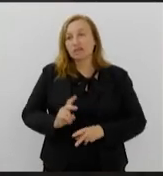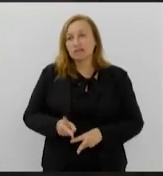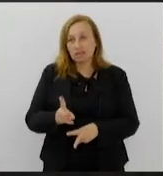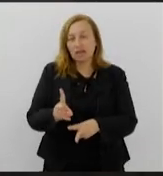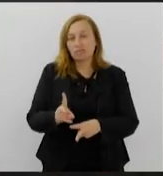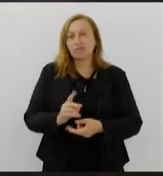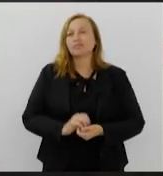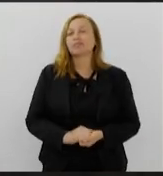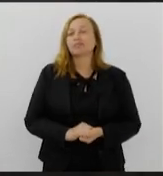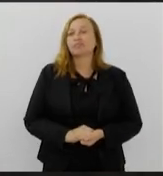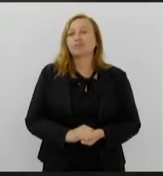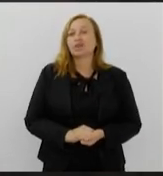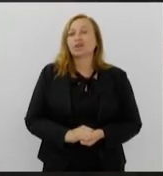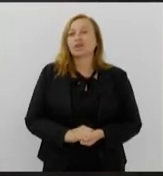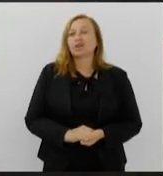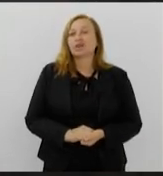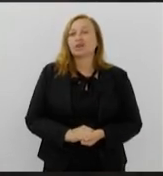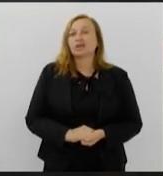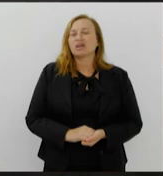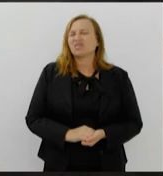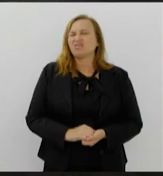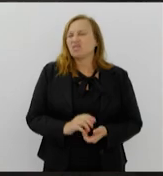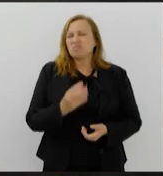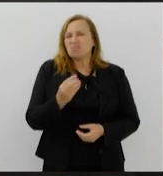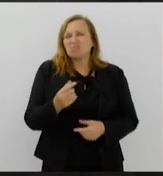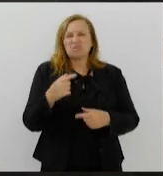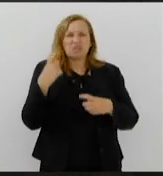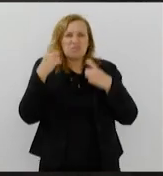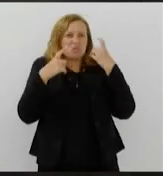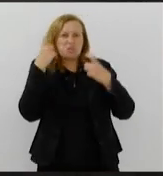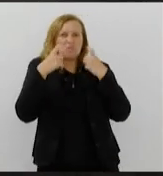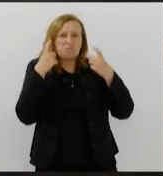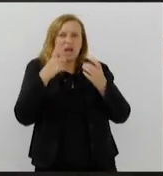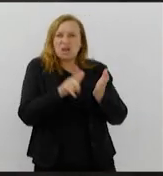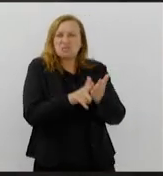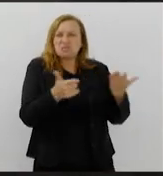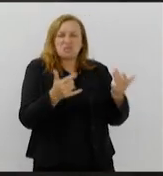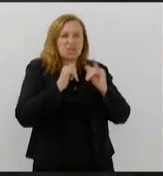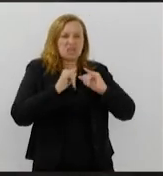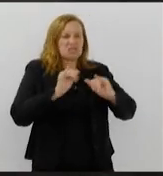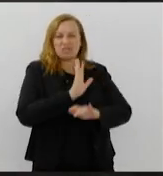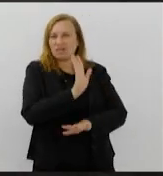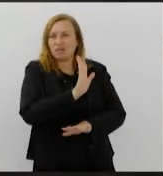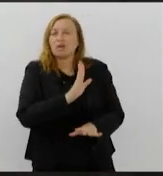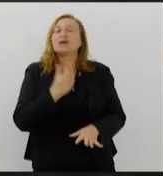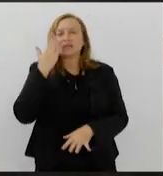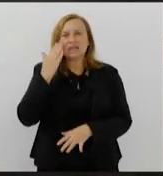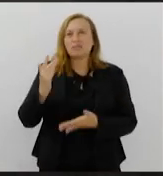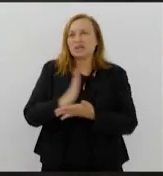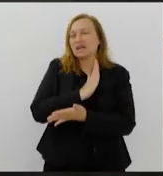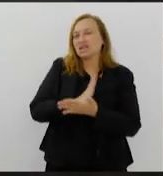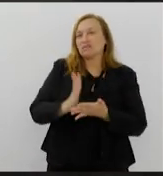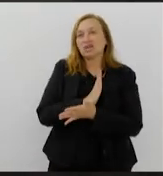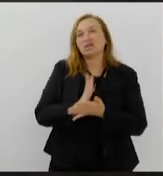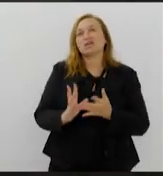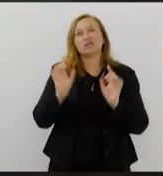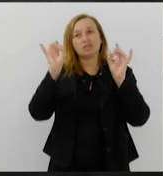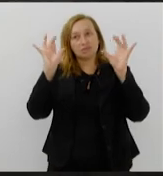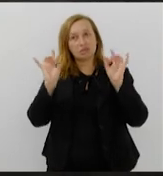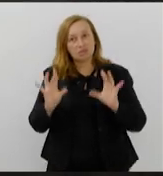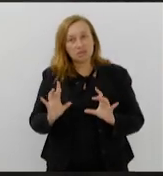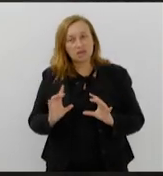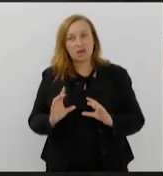quantas vezes for. Não vamos dar bola para jornal, não. É claro que a gente sabe que muitas das vezes, né, em especial o Palácio,